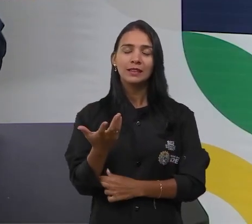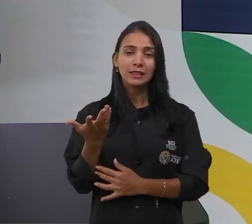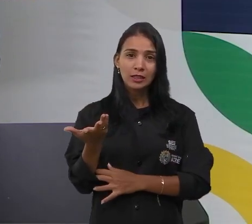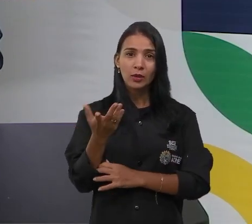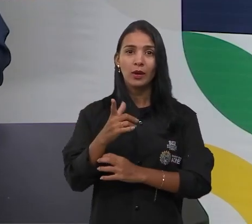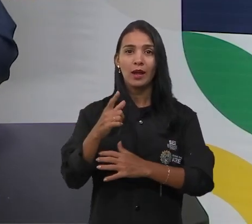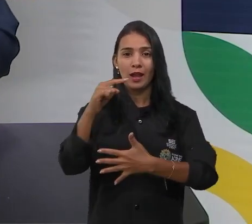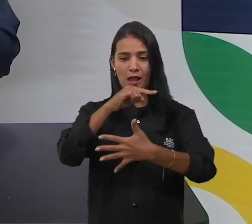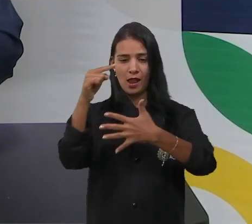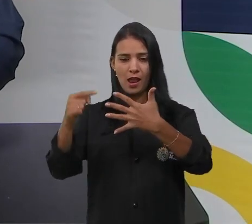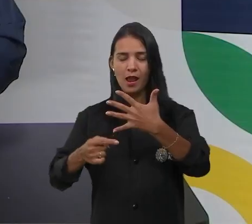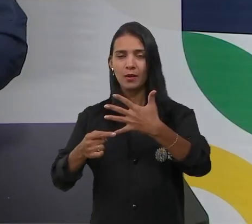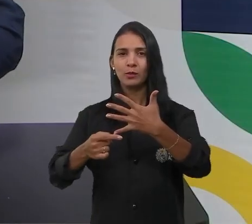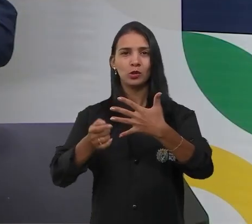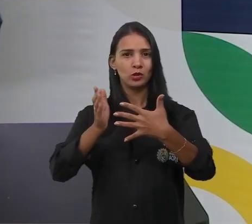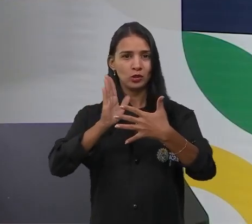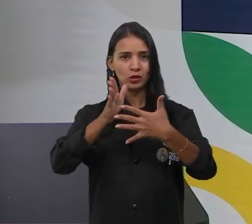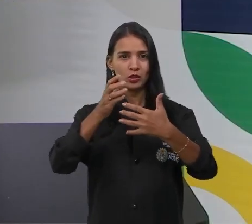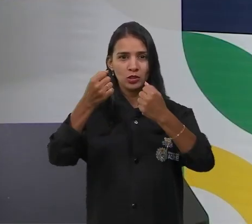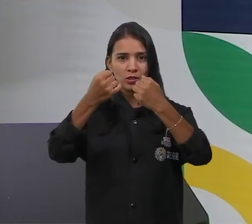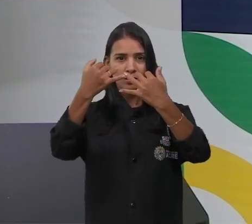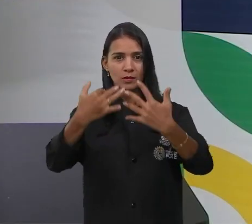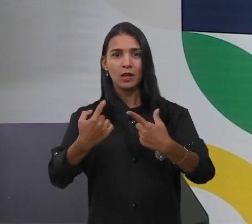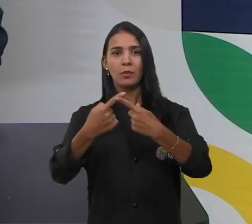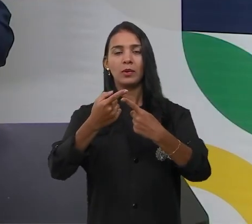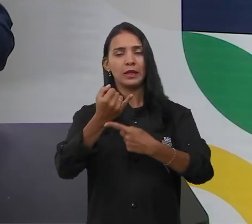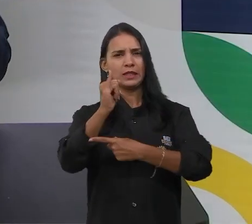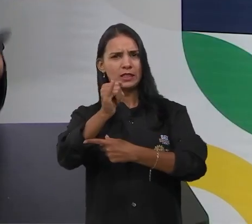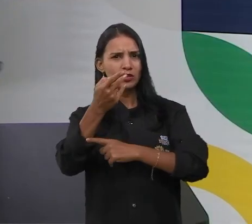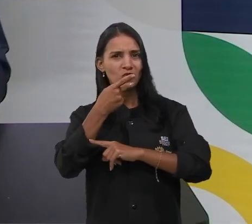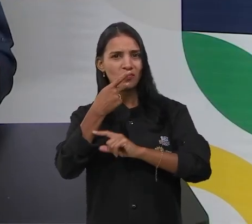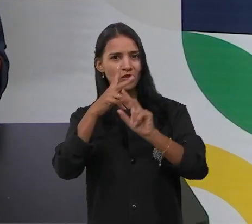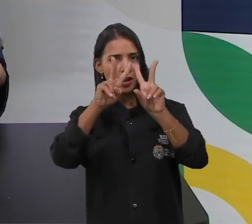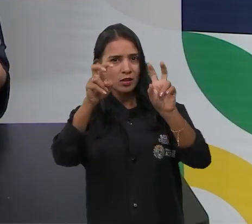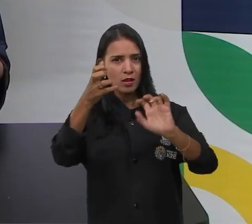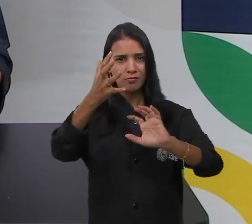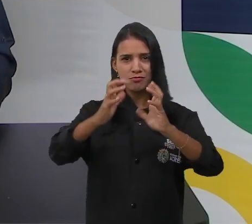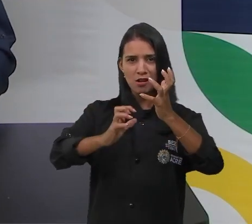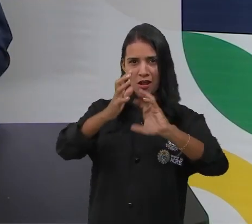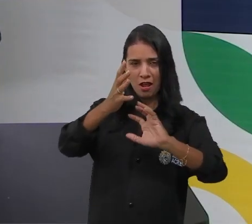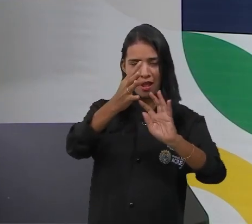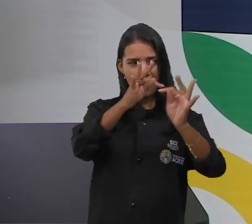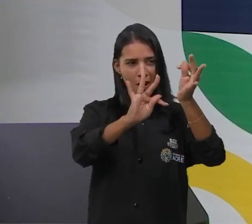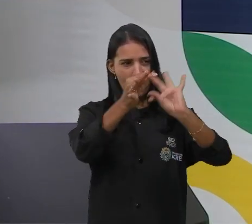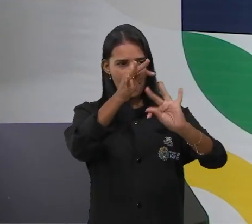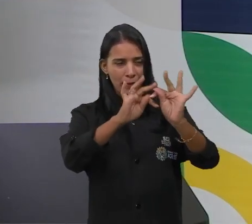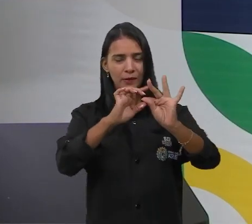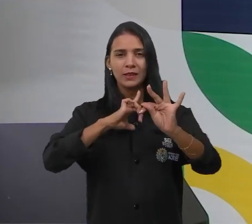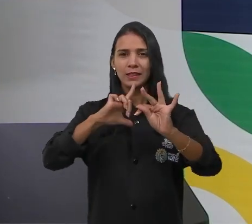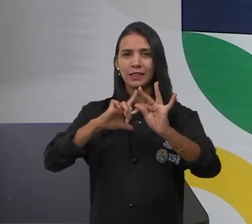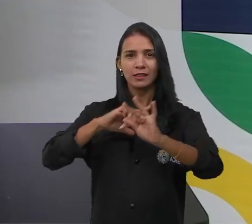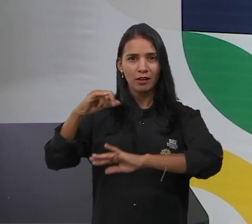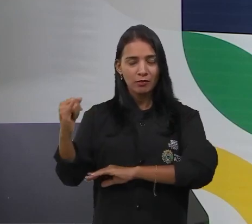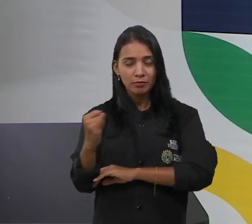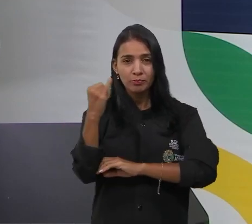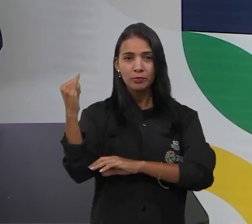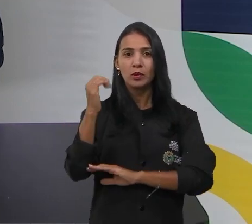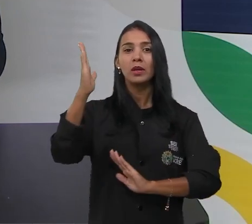Quando falamos da Guerra Fria, dessa emblemática guerra, nós estamos falando aí de